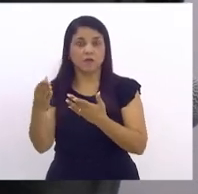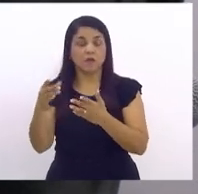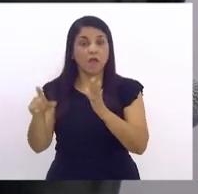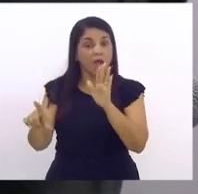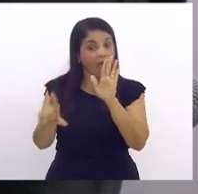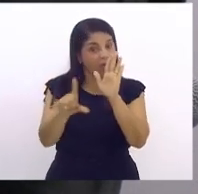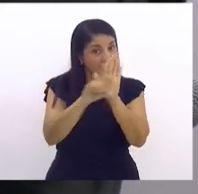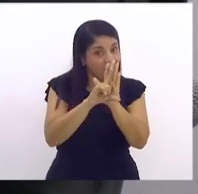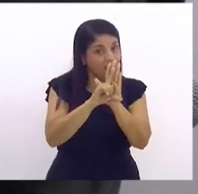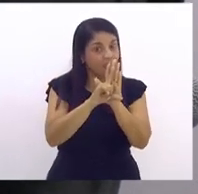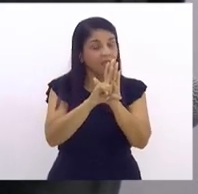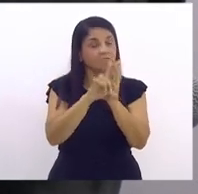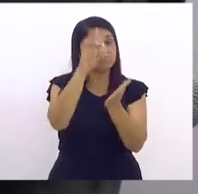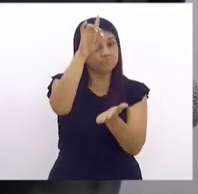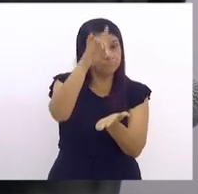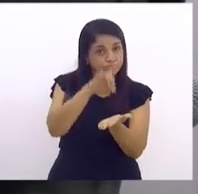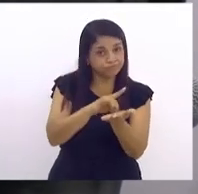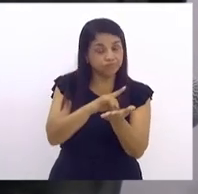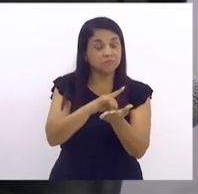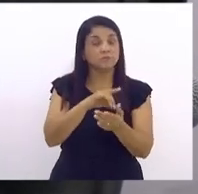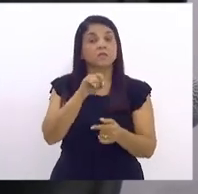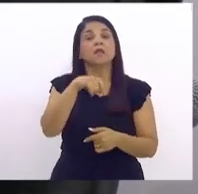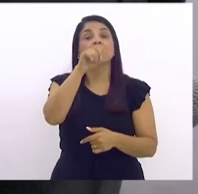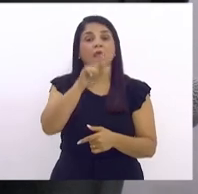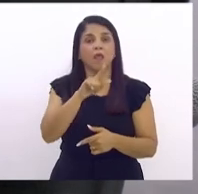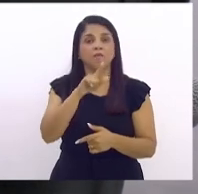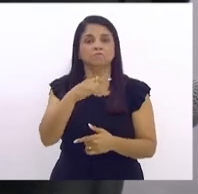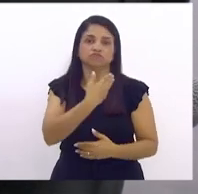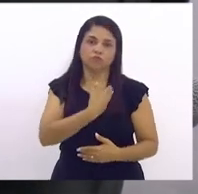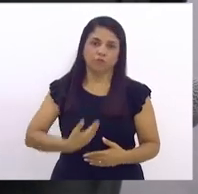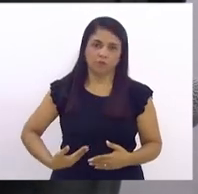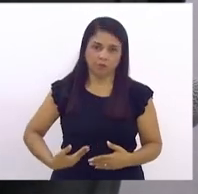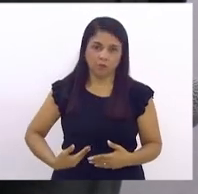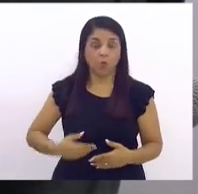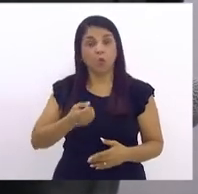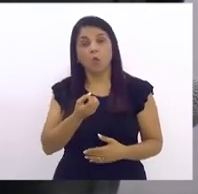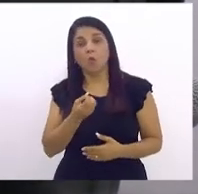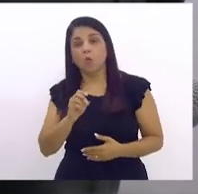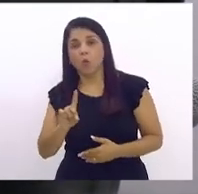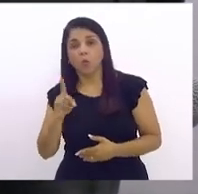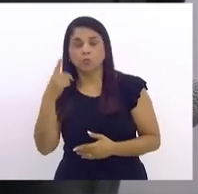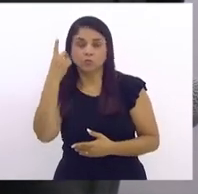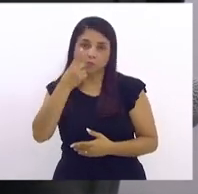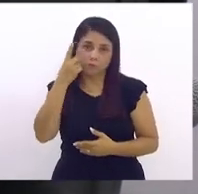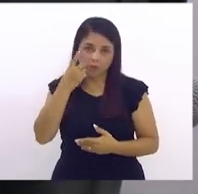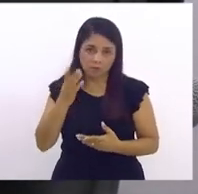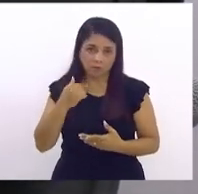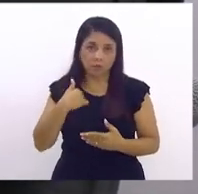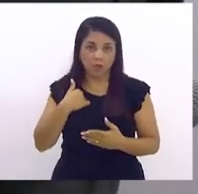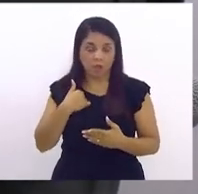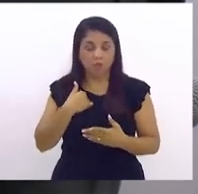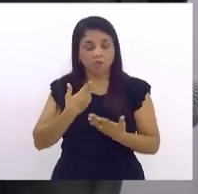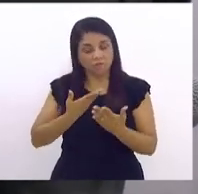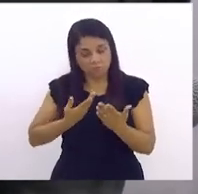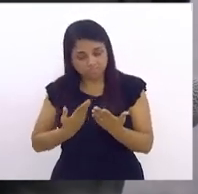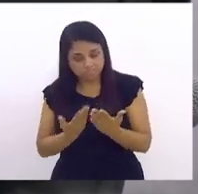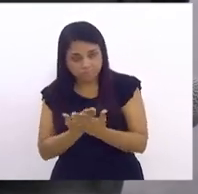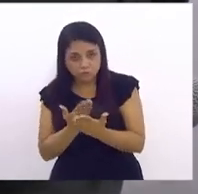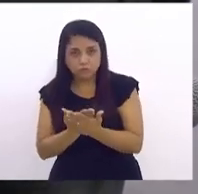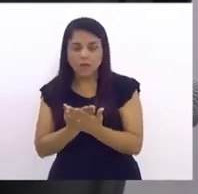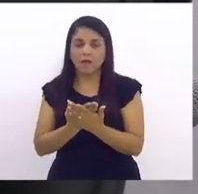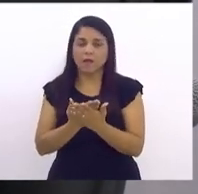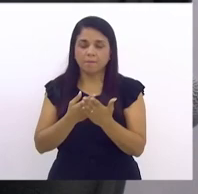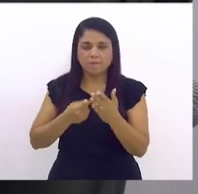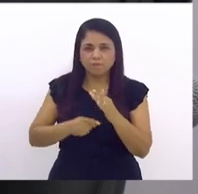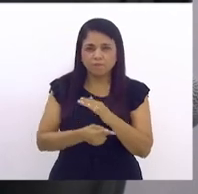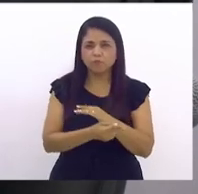poder originário são os chefes de poder ou o deputado. Eu vou me filiar a essa tese, claro, me aprofundar mais. Mas vou deputado,